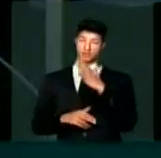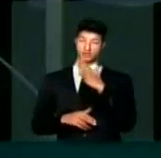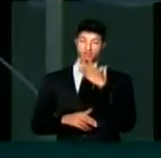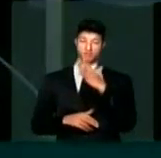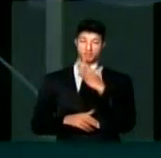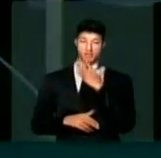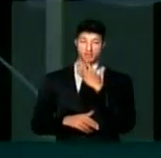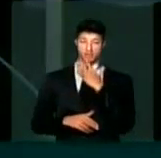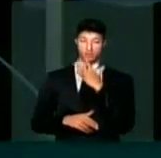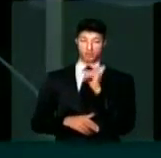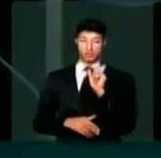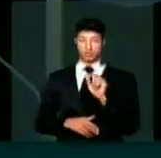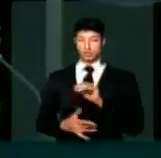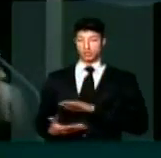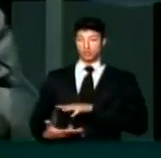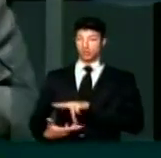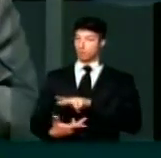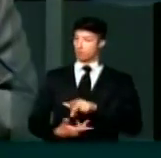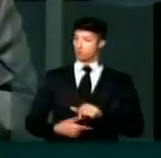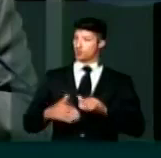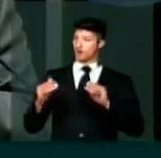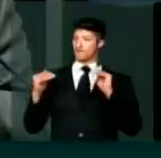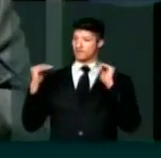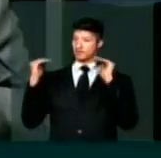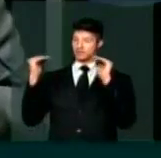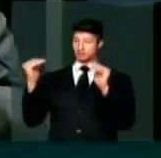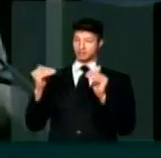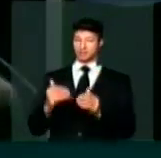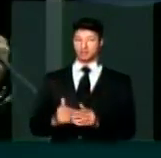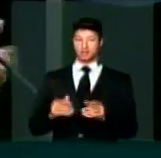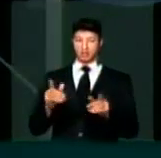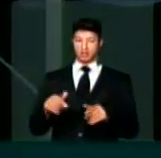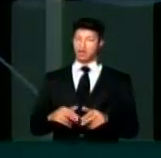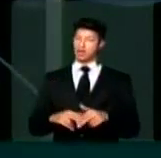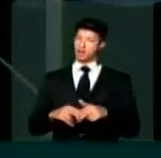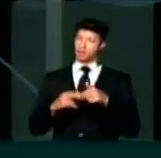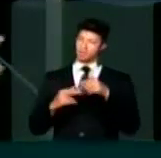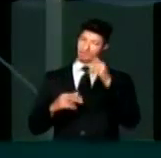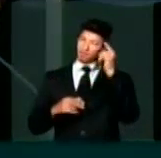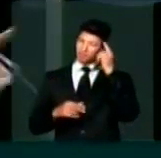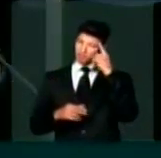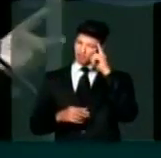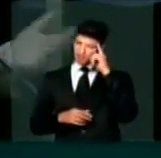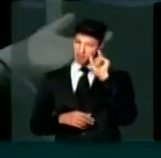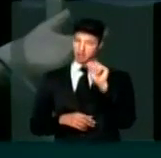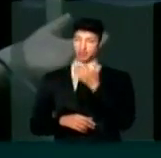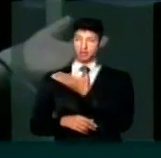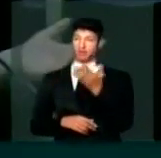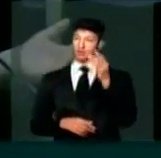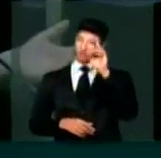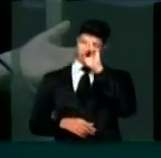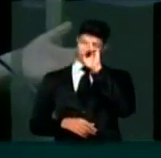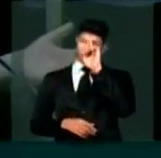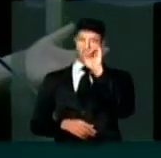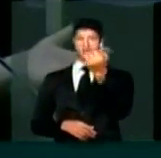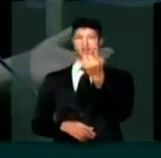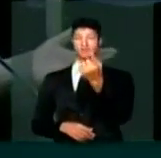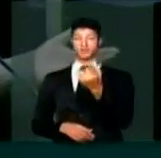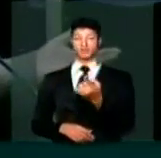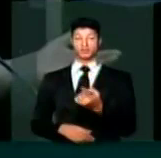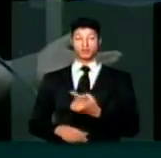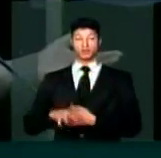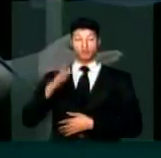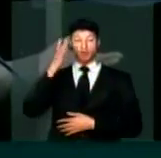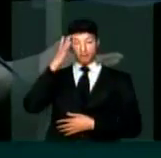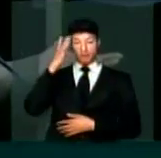conhecimento que o mundo avança. É pelo pensamento que nós inventamos